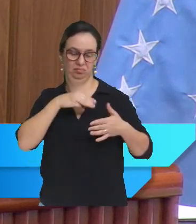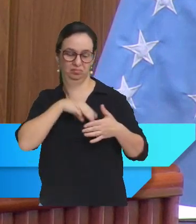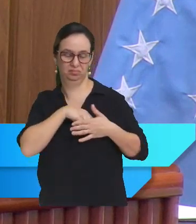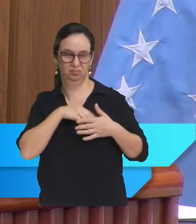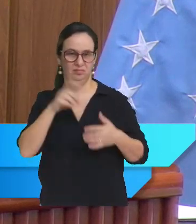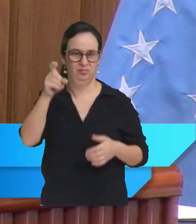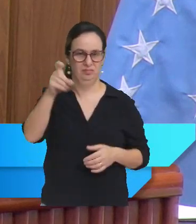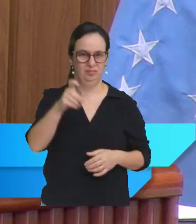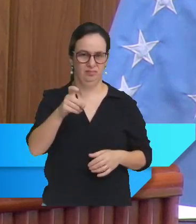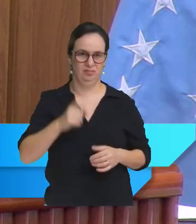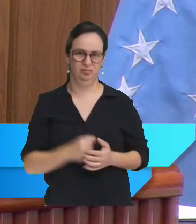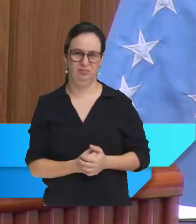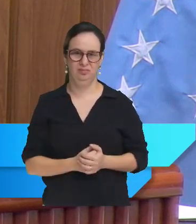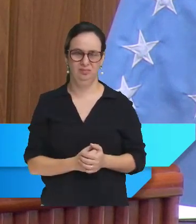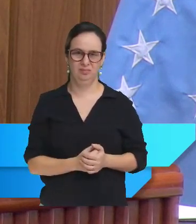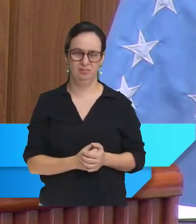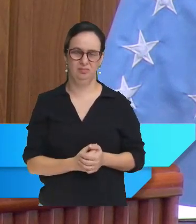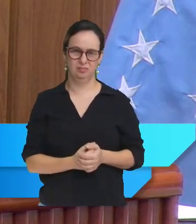Público